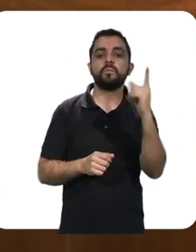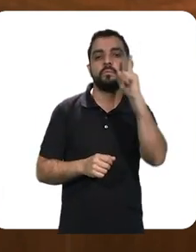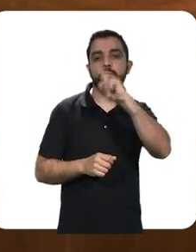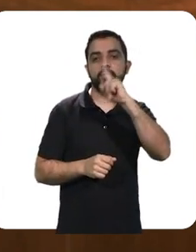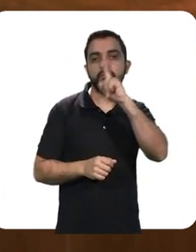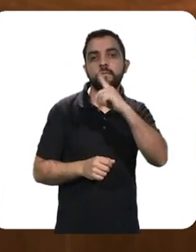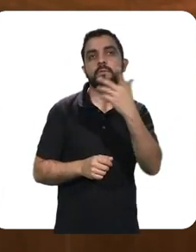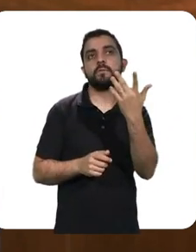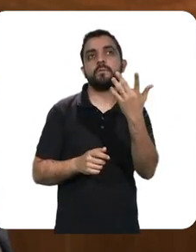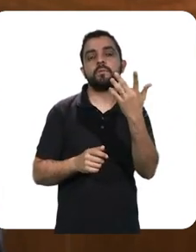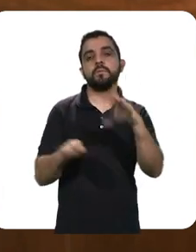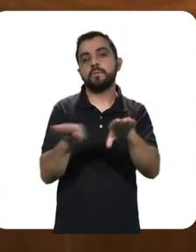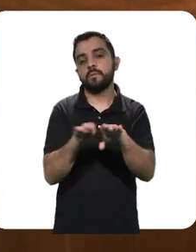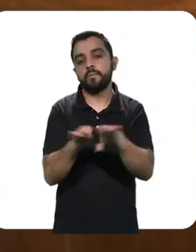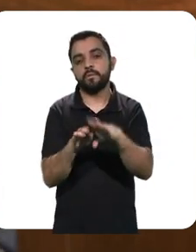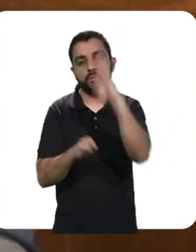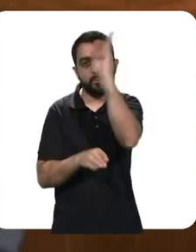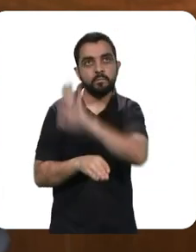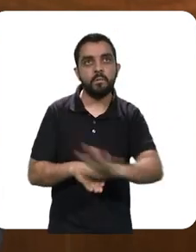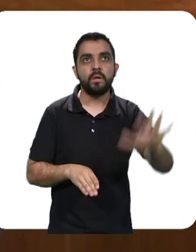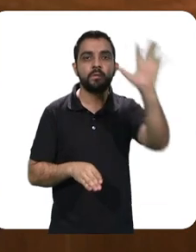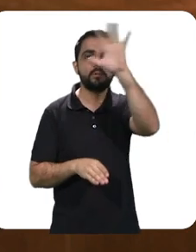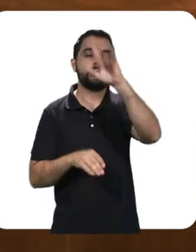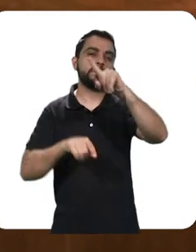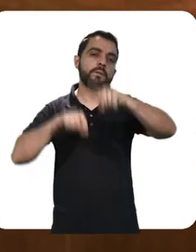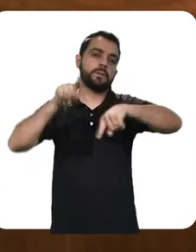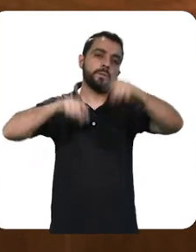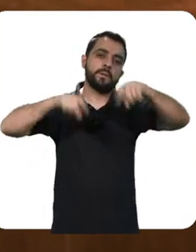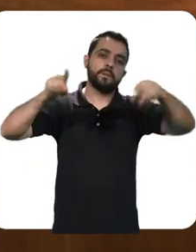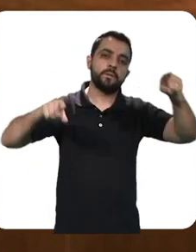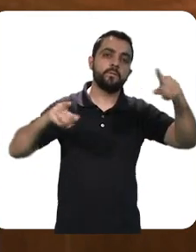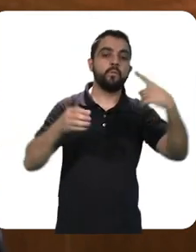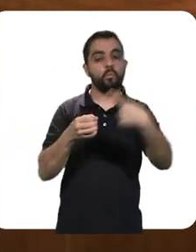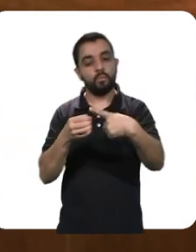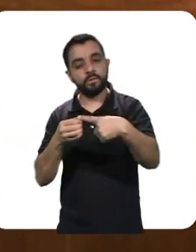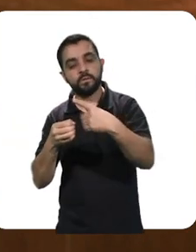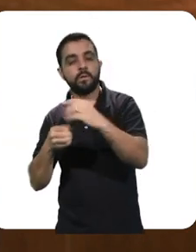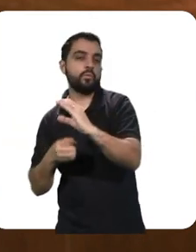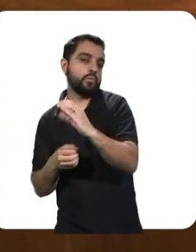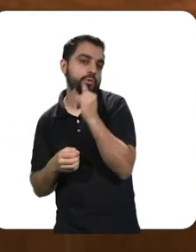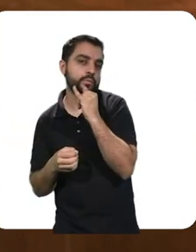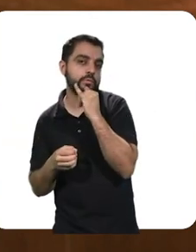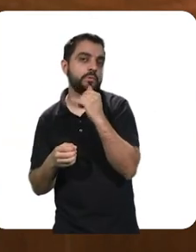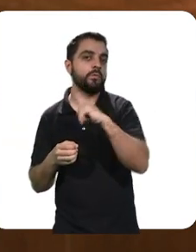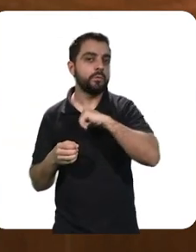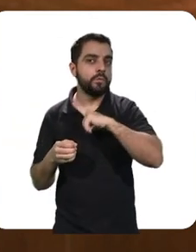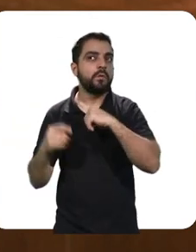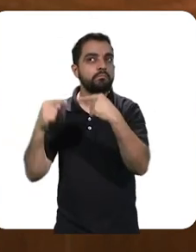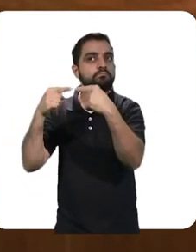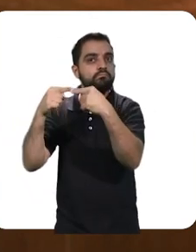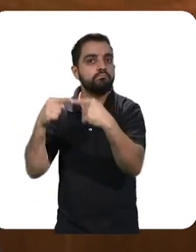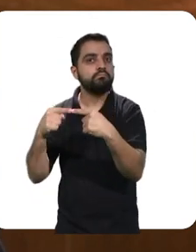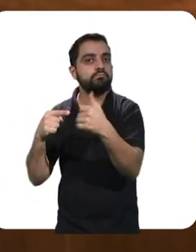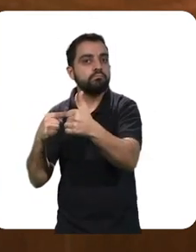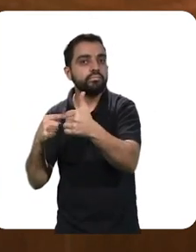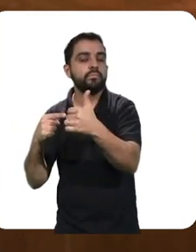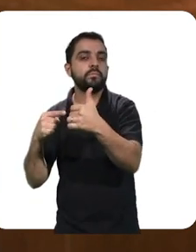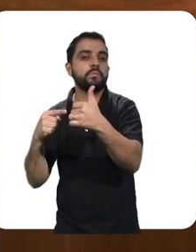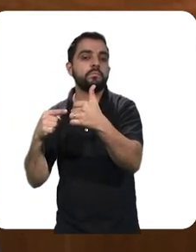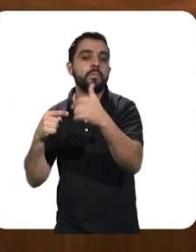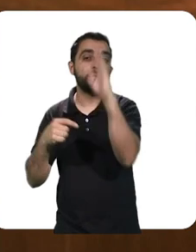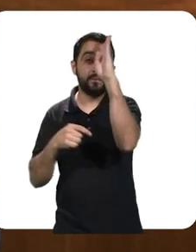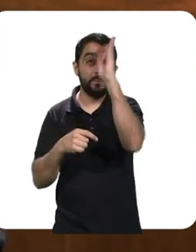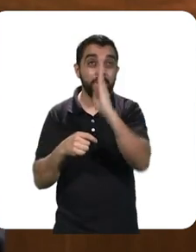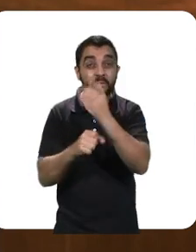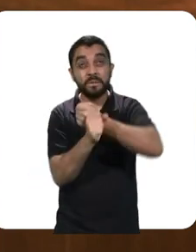e a professora citou também essa diversidade que a gente tem, né, uma cidade como Curitiba, com um sistema já mais bem organizado, mais bem estruturado, mas